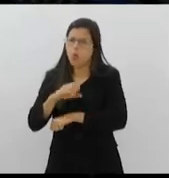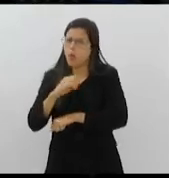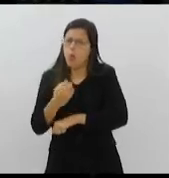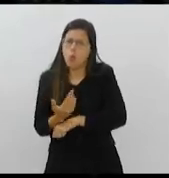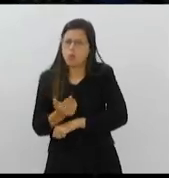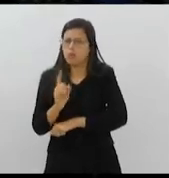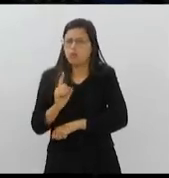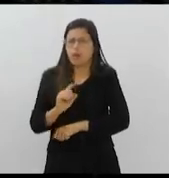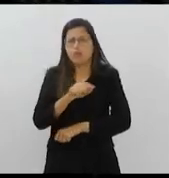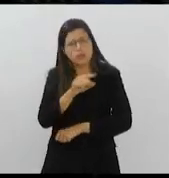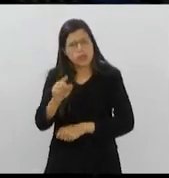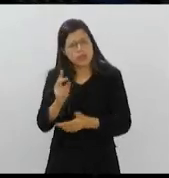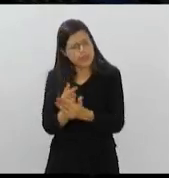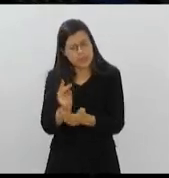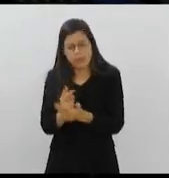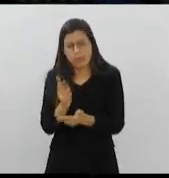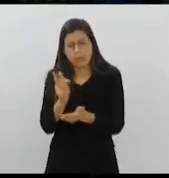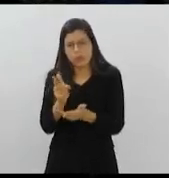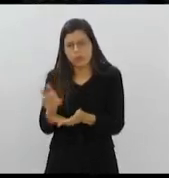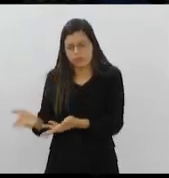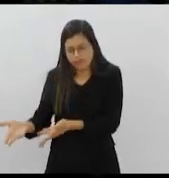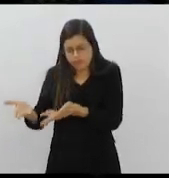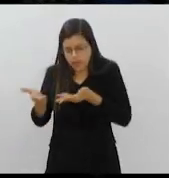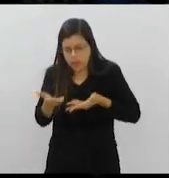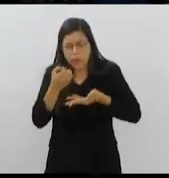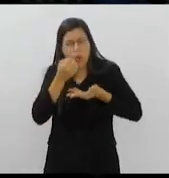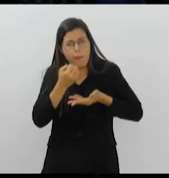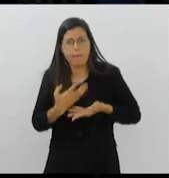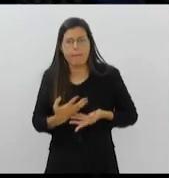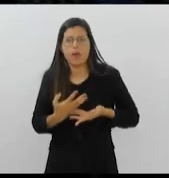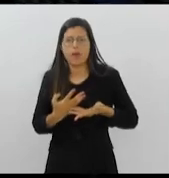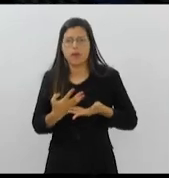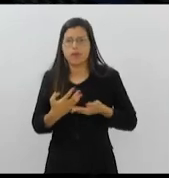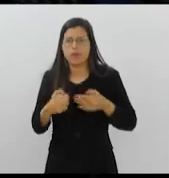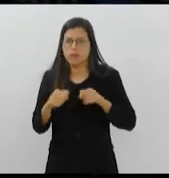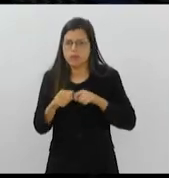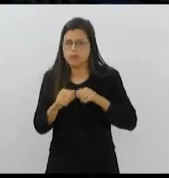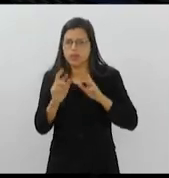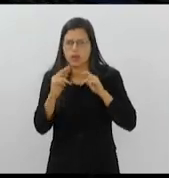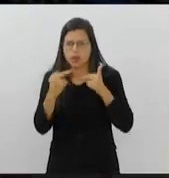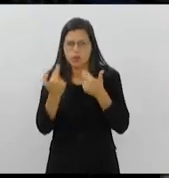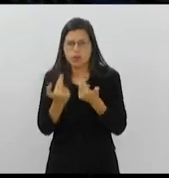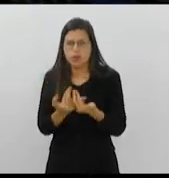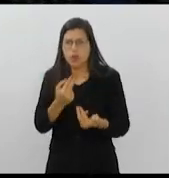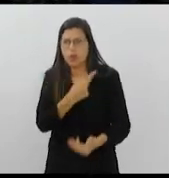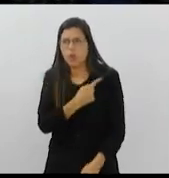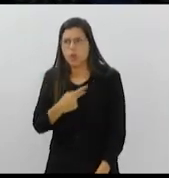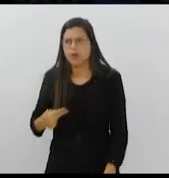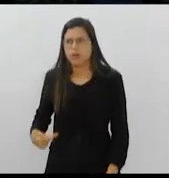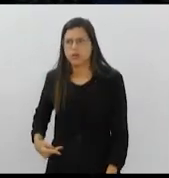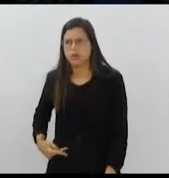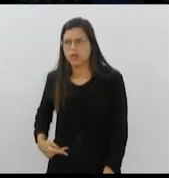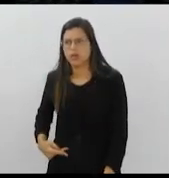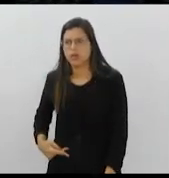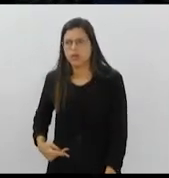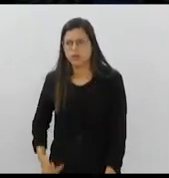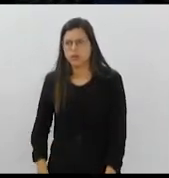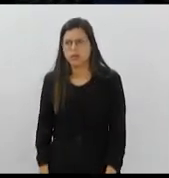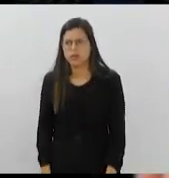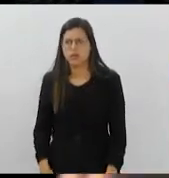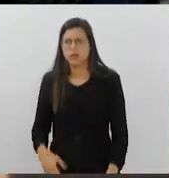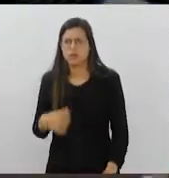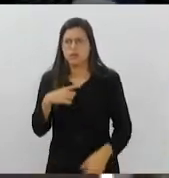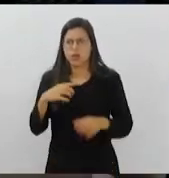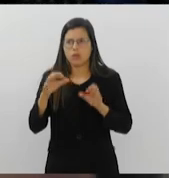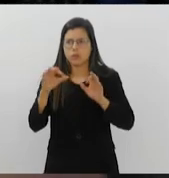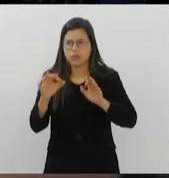casa. Então, vamos aqui, né, construir essa reunião com o presidente. Em seguida, eu tenho absoluta certeza